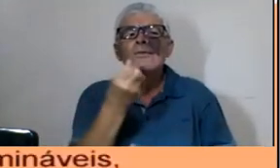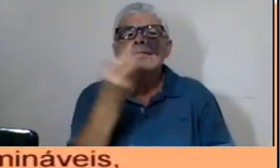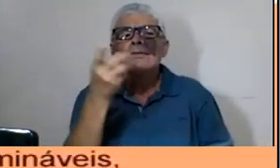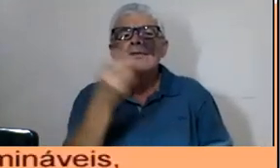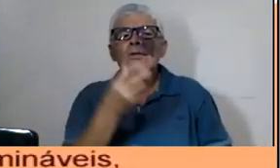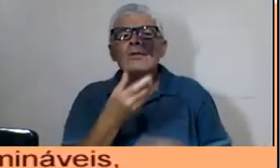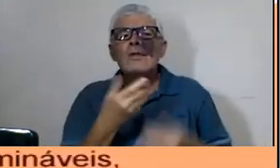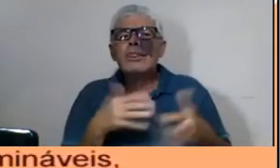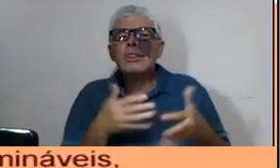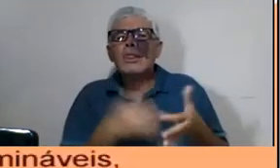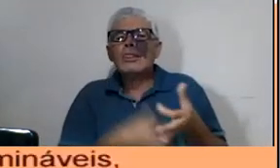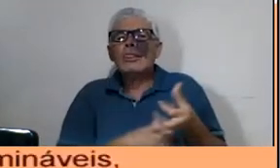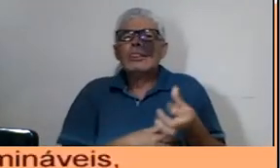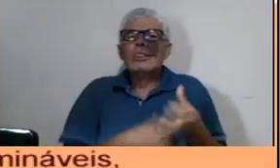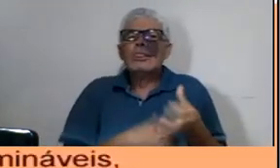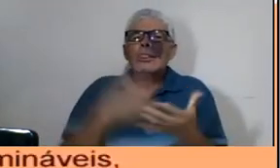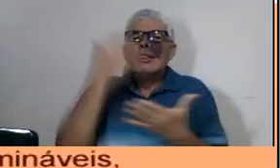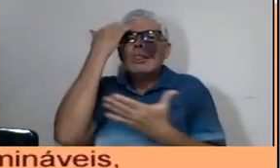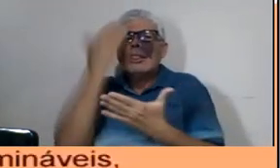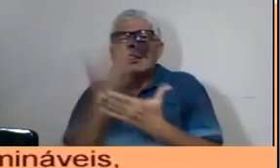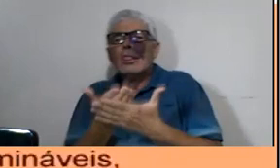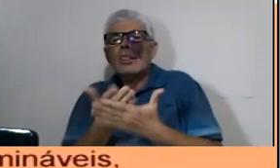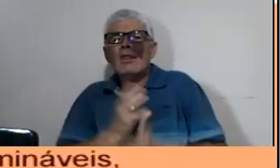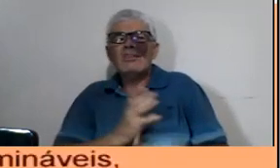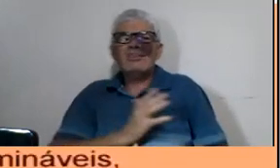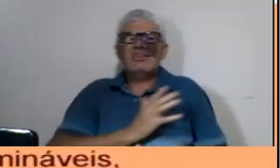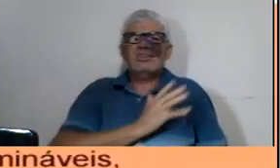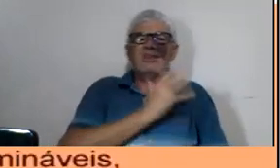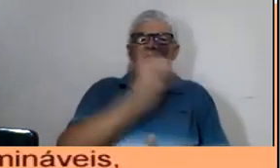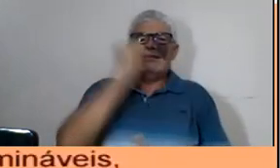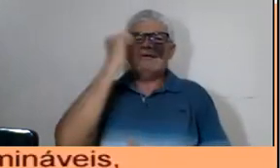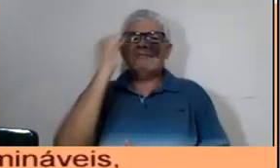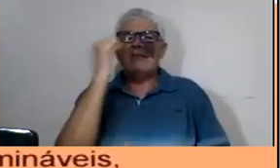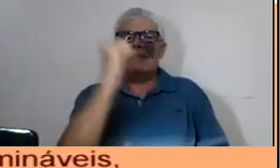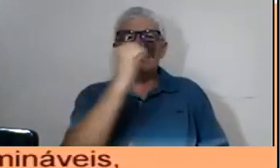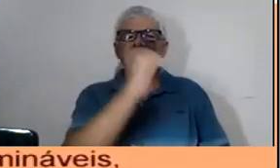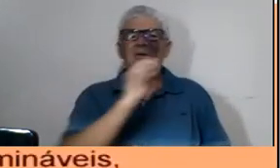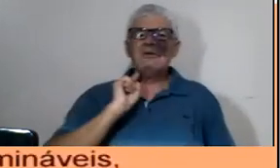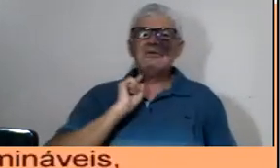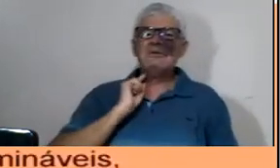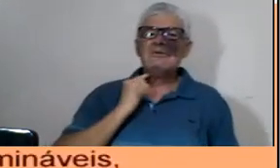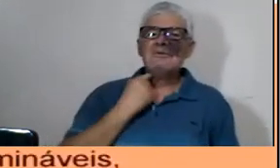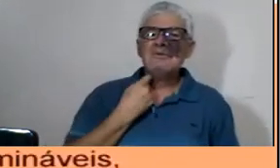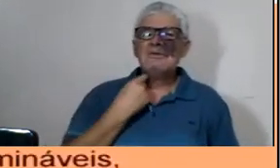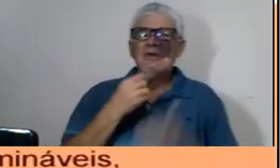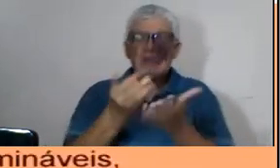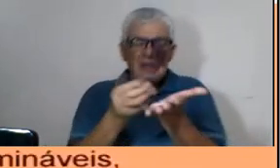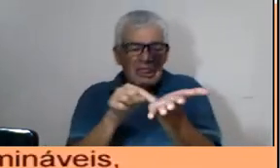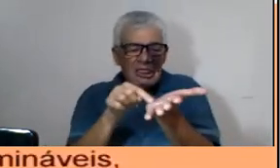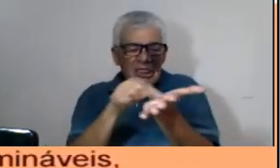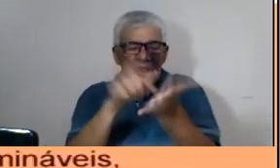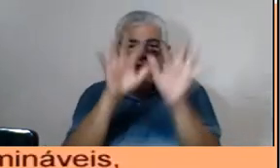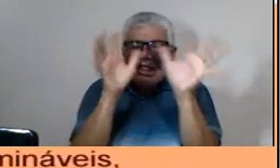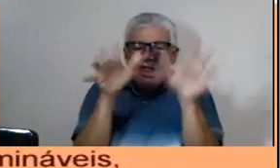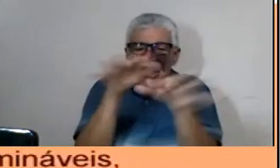e acabou com o templo, né? Então, o Ciro foi uma coisa interessante